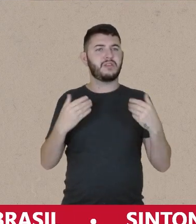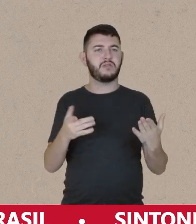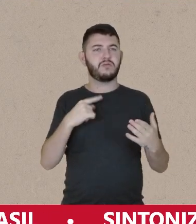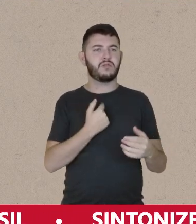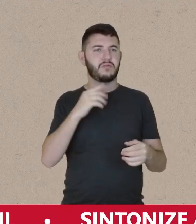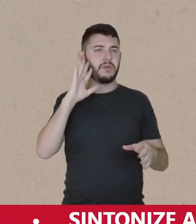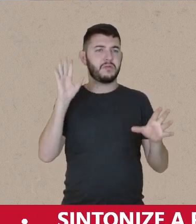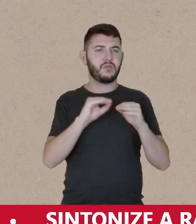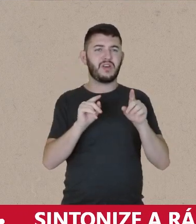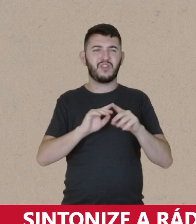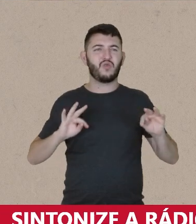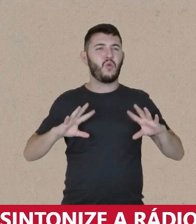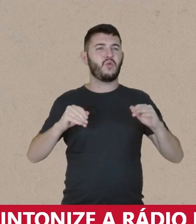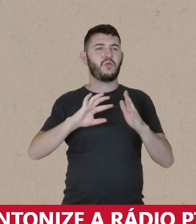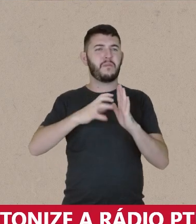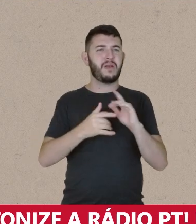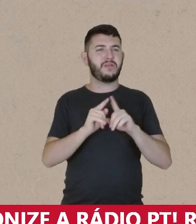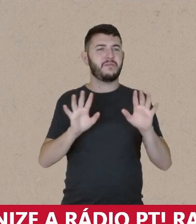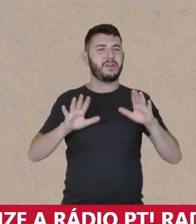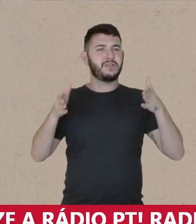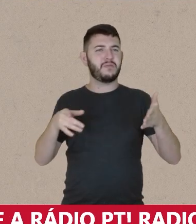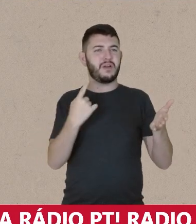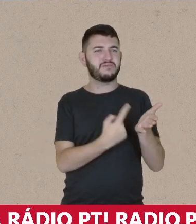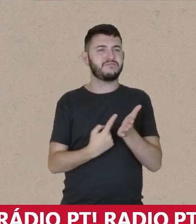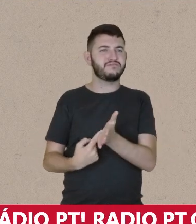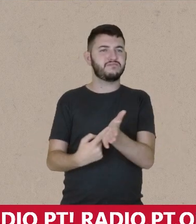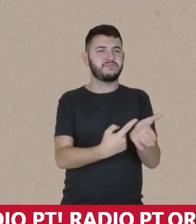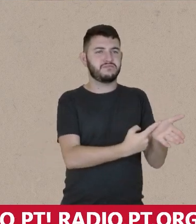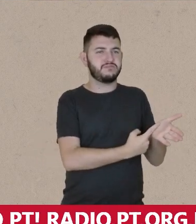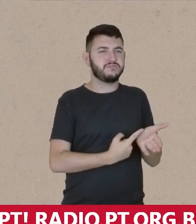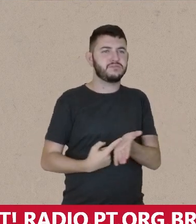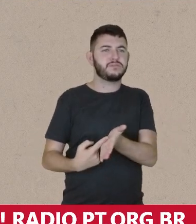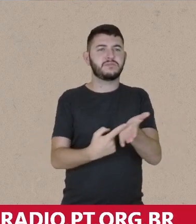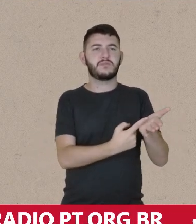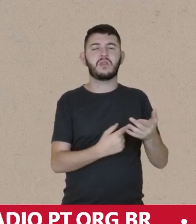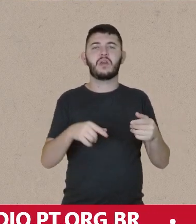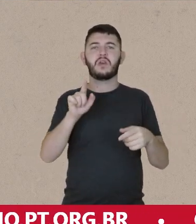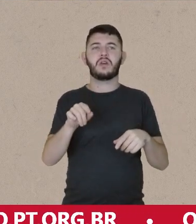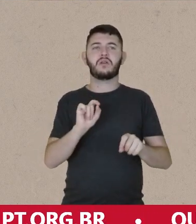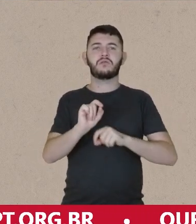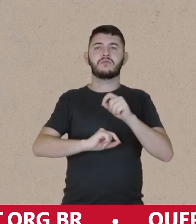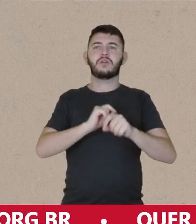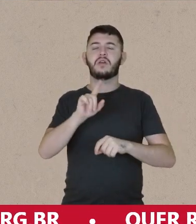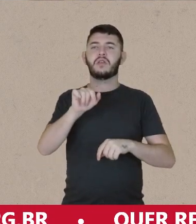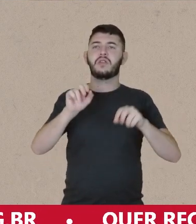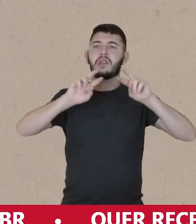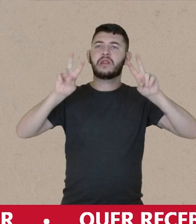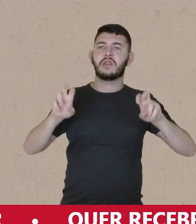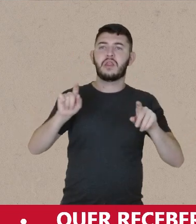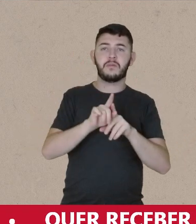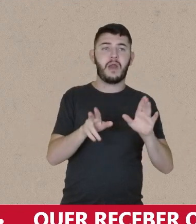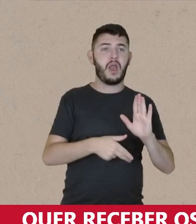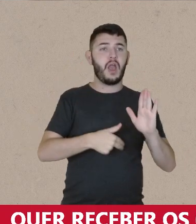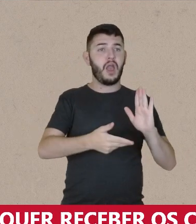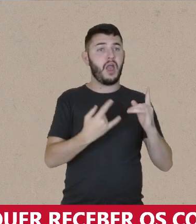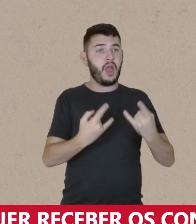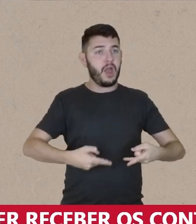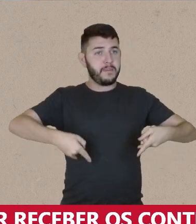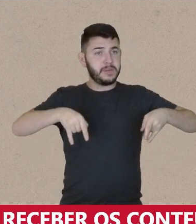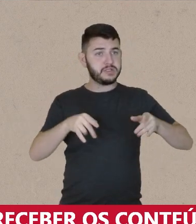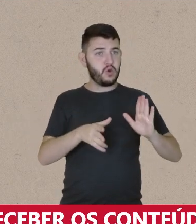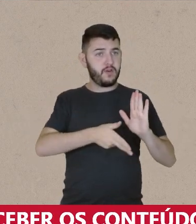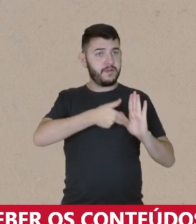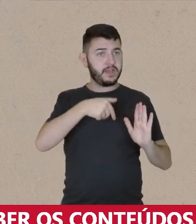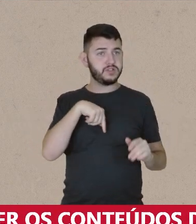suprapartidário, e chegamos a um acordo em relação a quem receberia esses absorventes. A gente não conseguiu